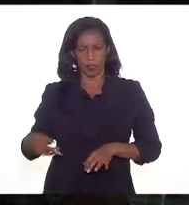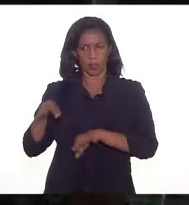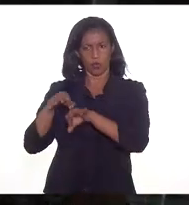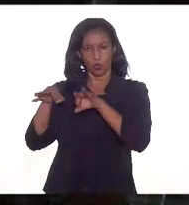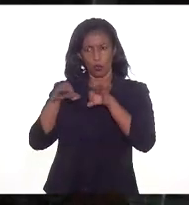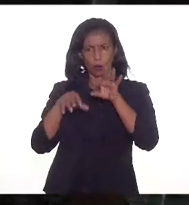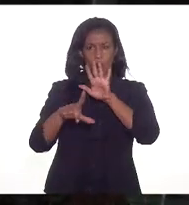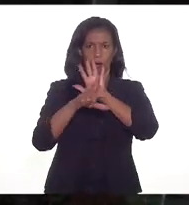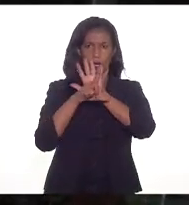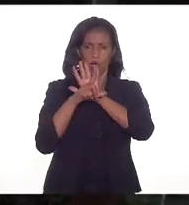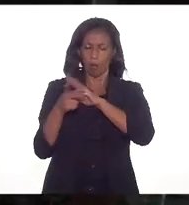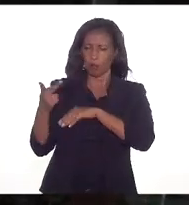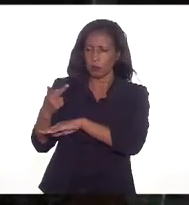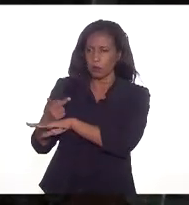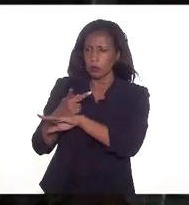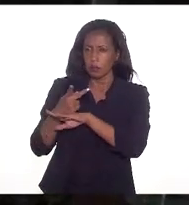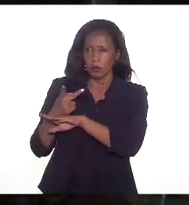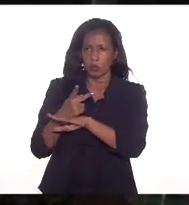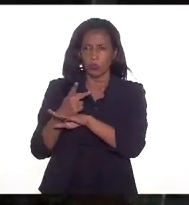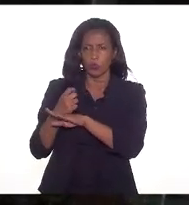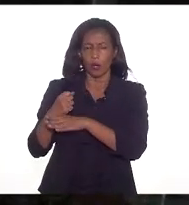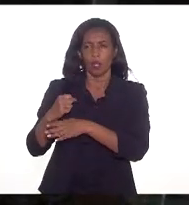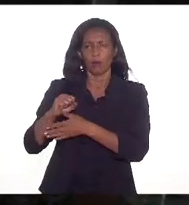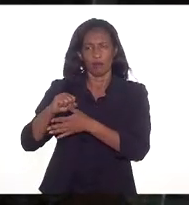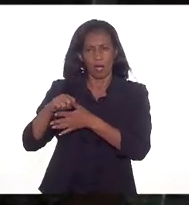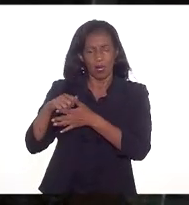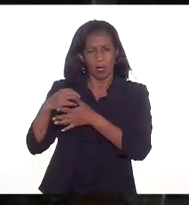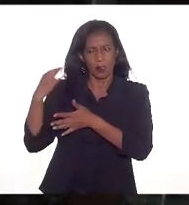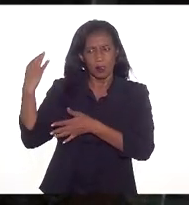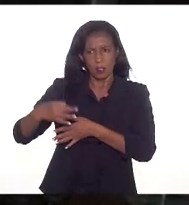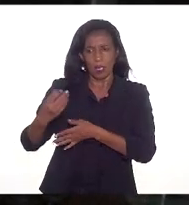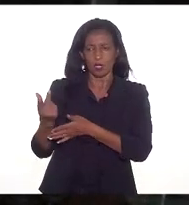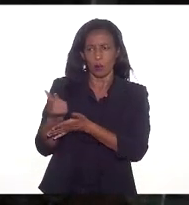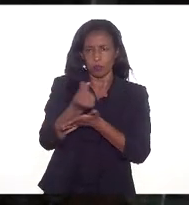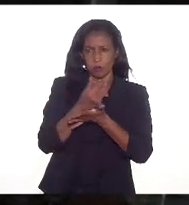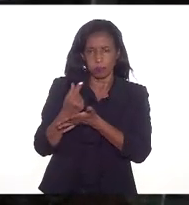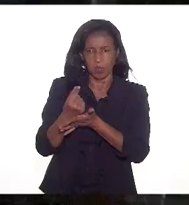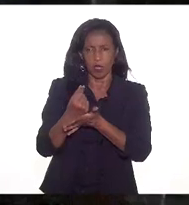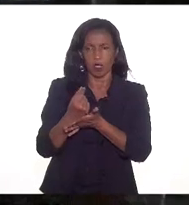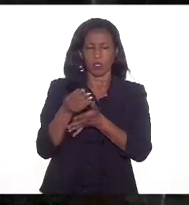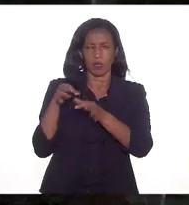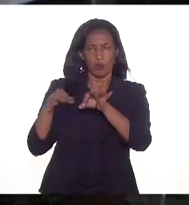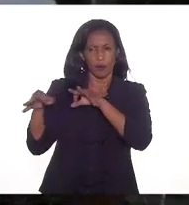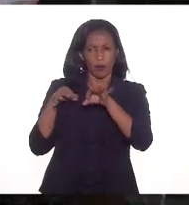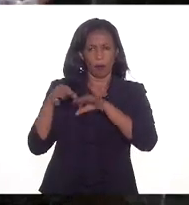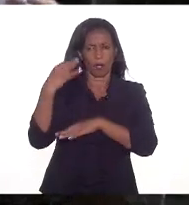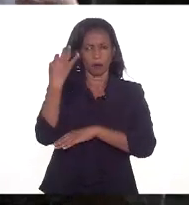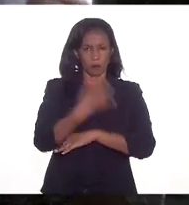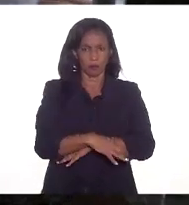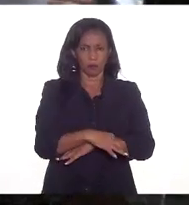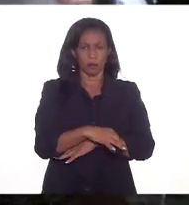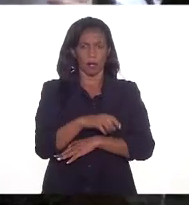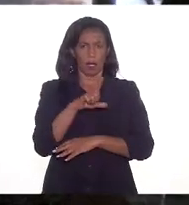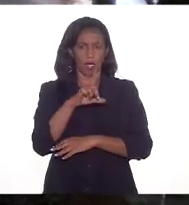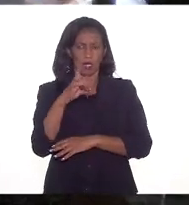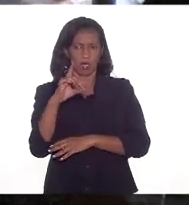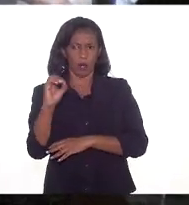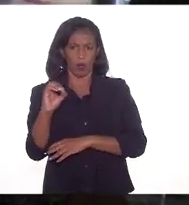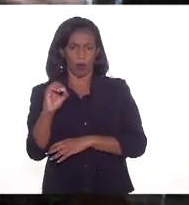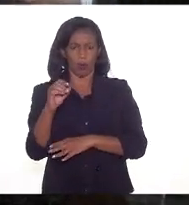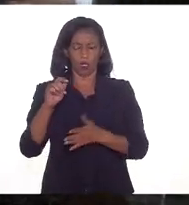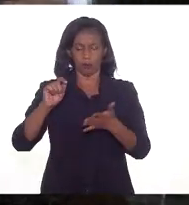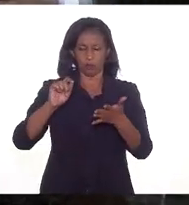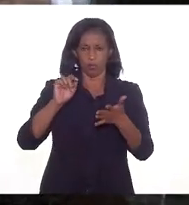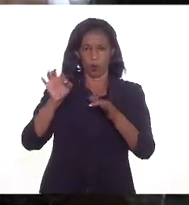lei buscou assegurar as diretrizes orçamentárias do formato legal da PLDO, cabendo registrar que o